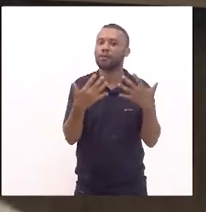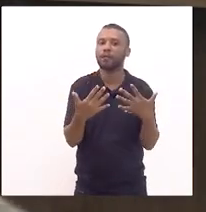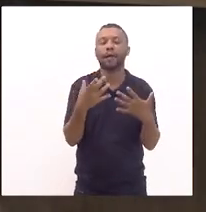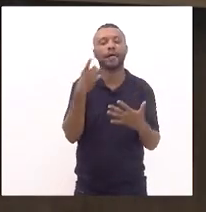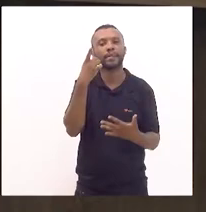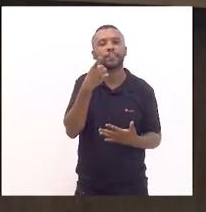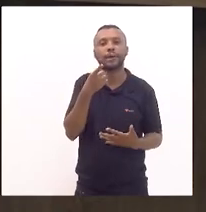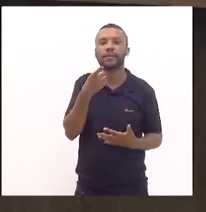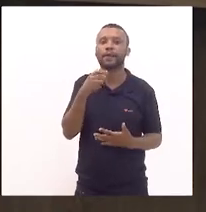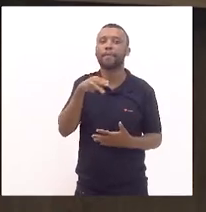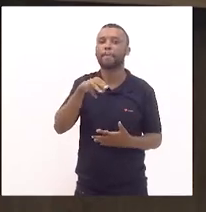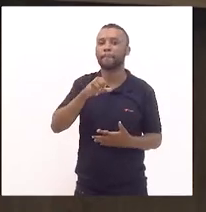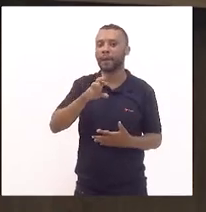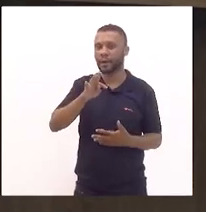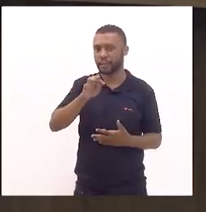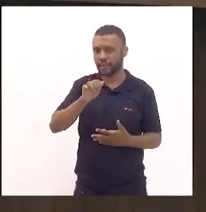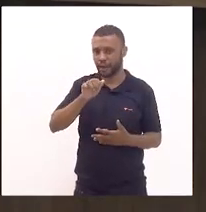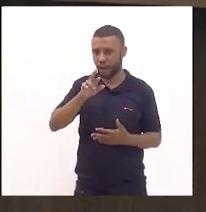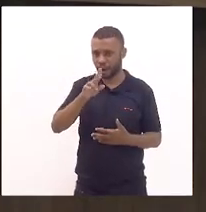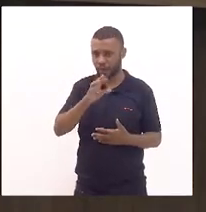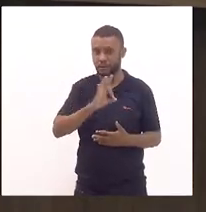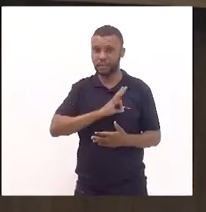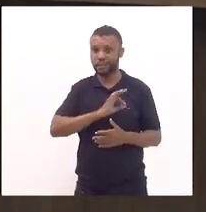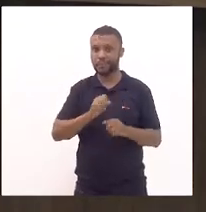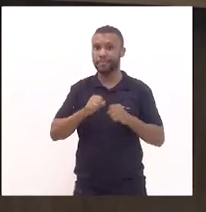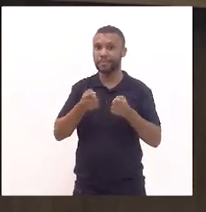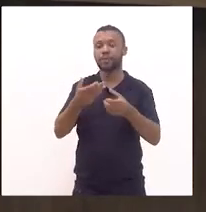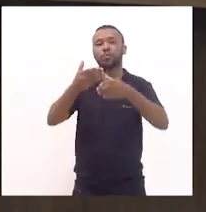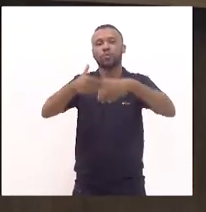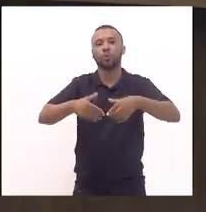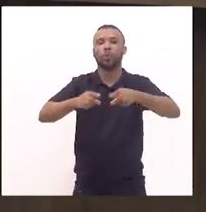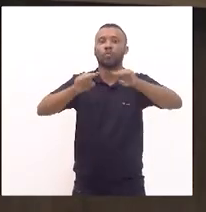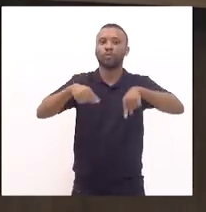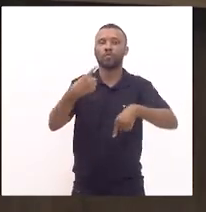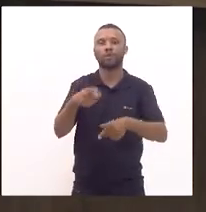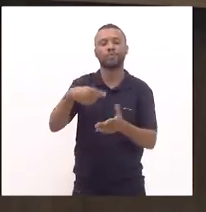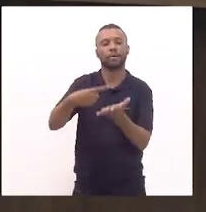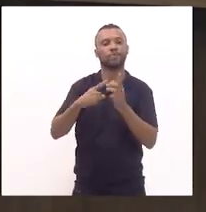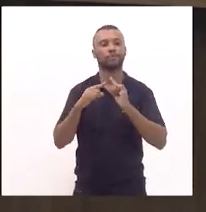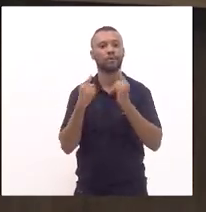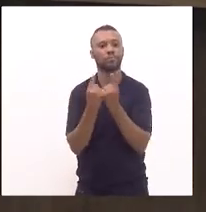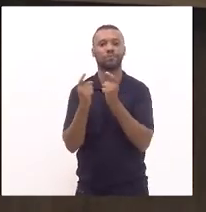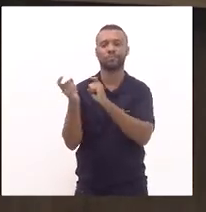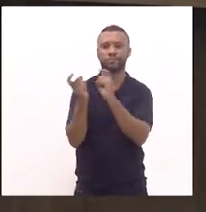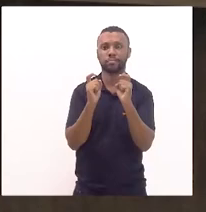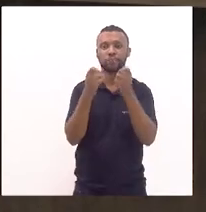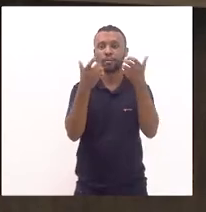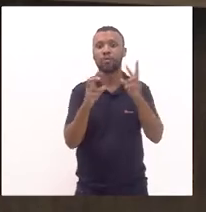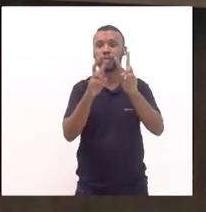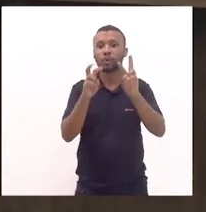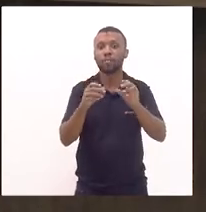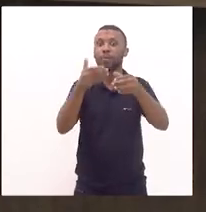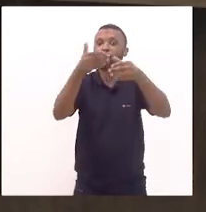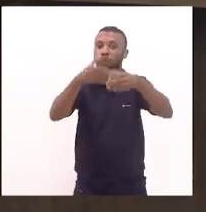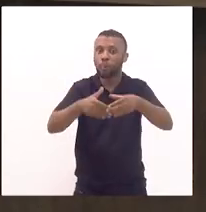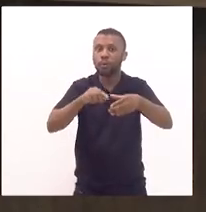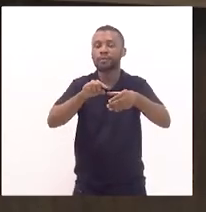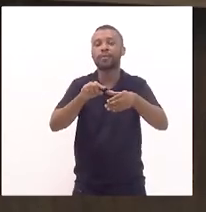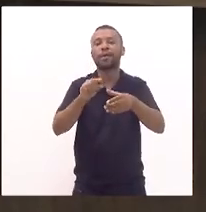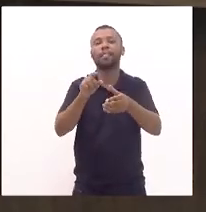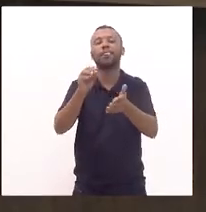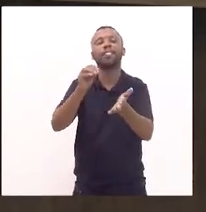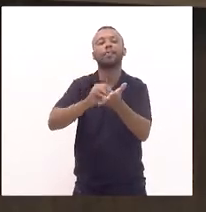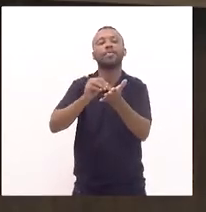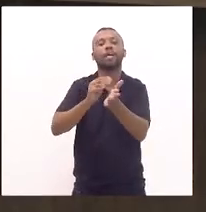Marta Rocha, uma grande defensora do concurso público, ontem nós fizemos uma audiência falando justamente dos concursos em aberto